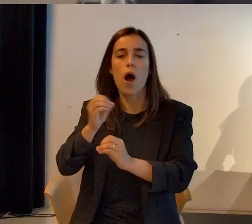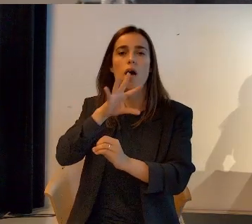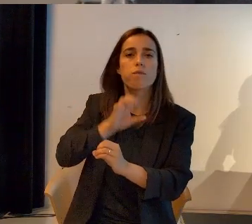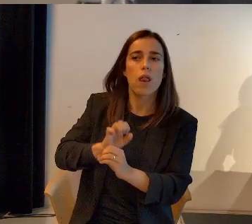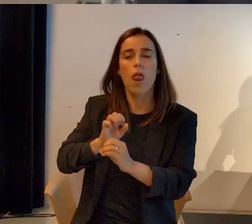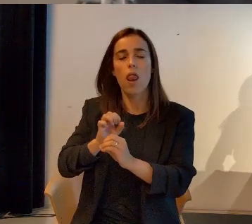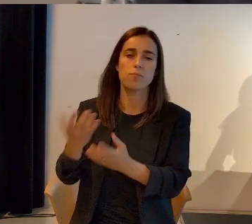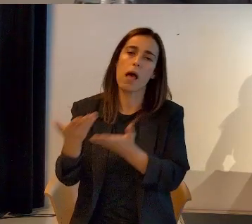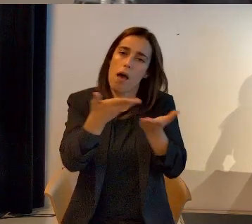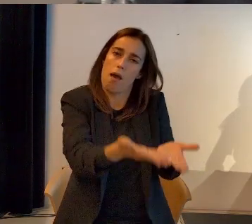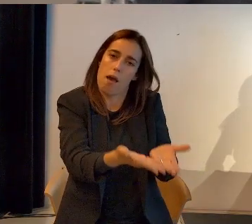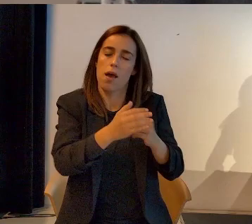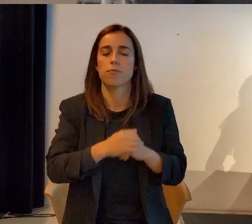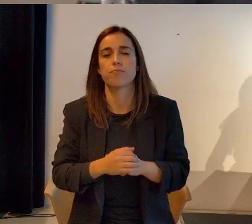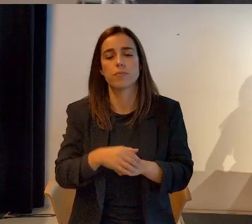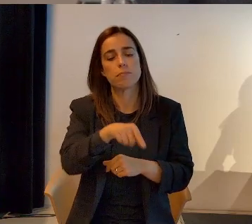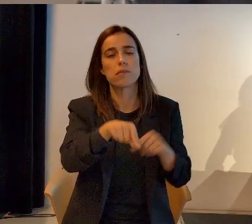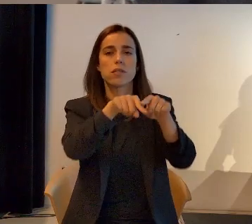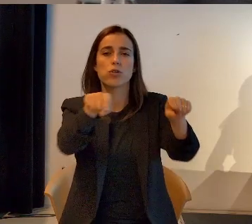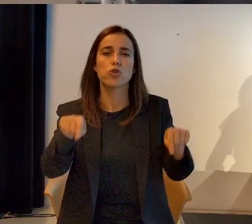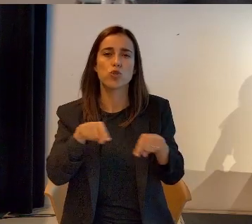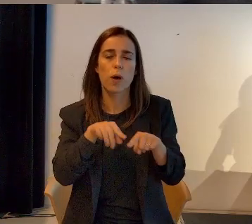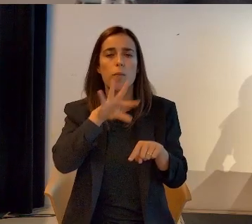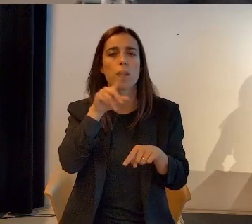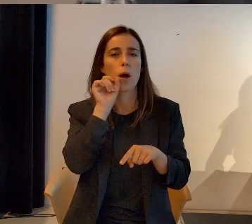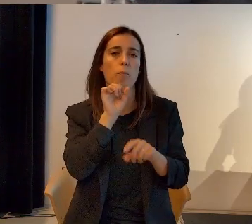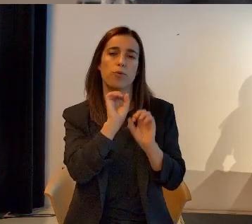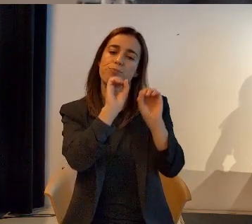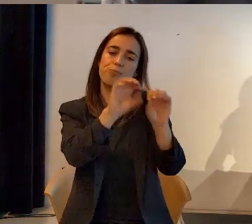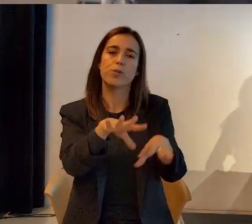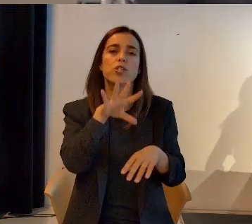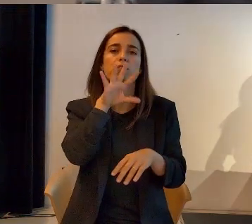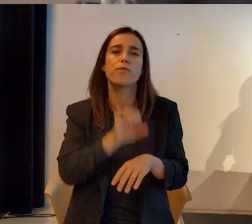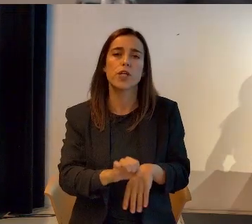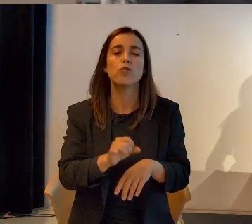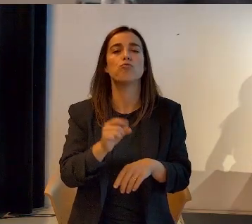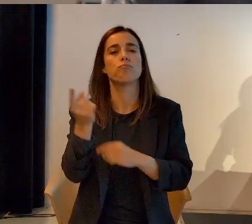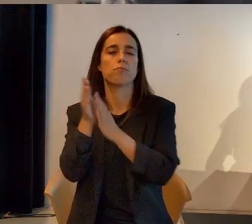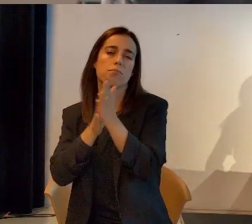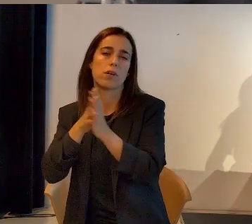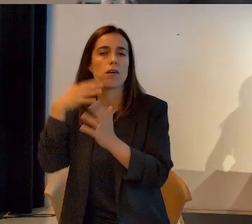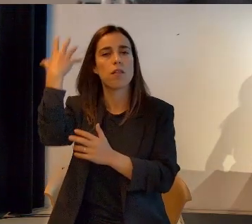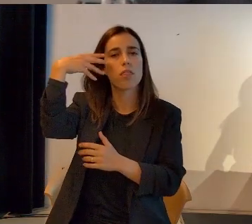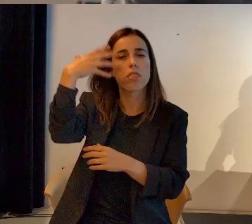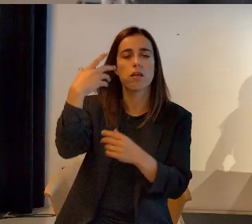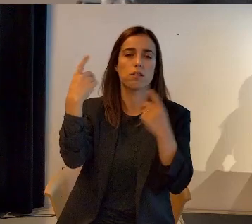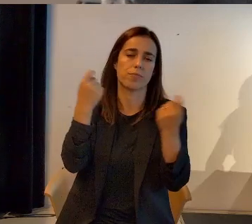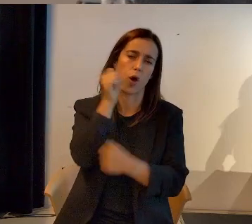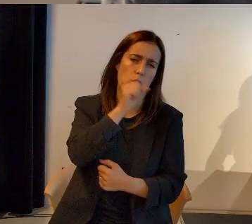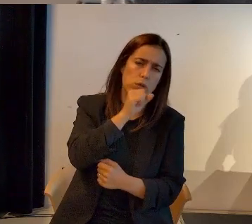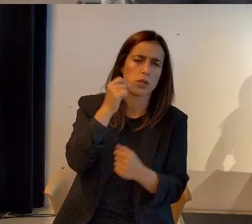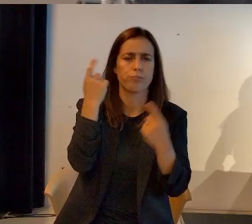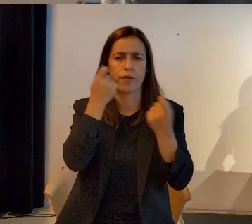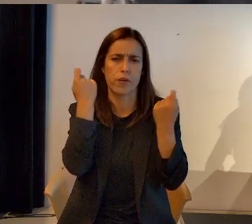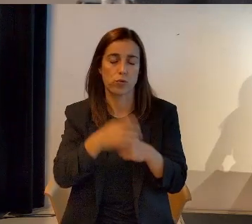dar o que fazer. E portanto o Agita Kids vai ser um espaço onde os pais poderão deixar as suas crianças e ir usufruir também dos concertos e do evento.